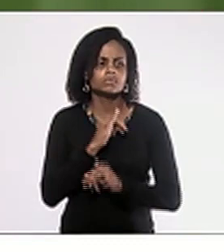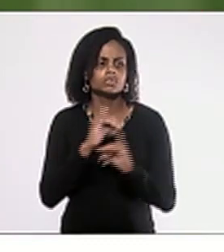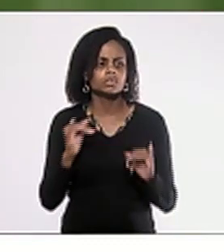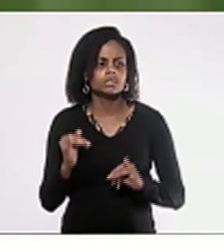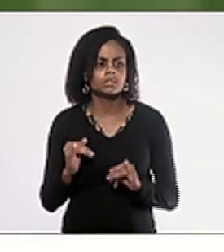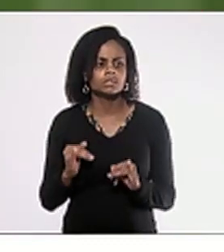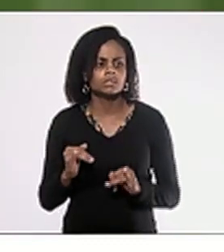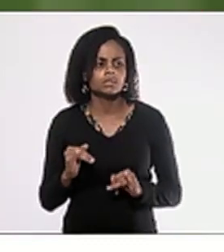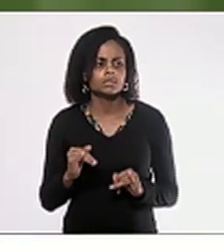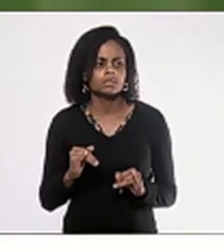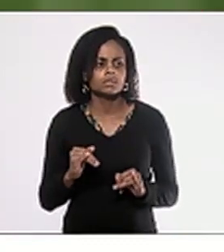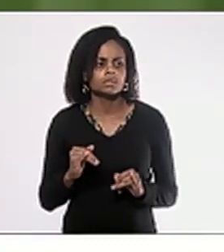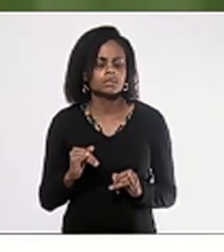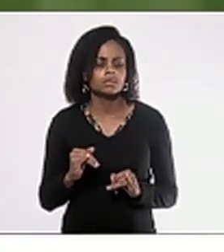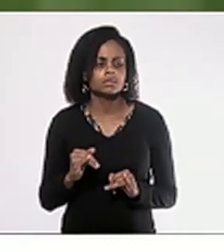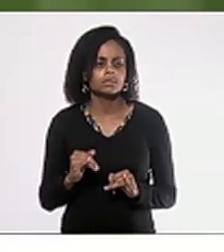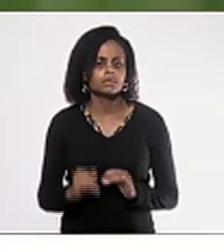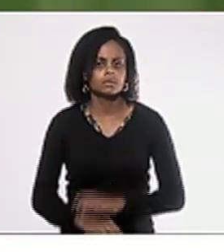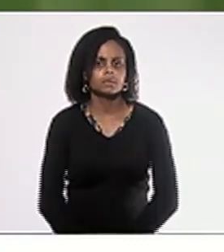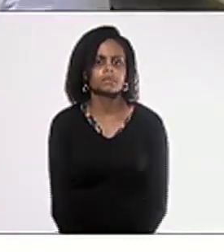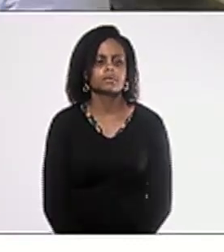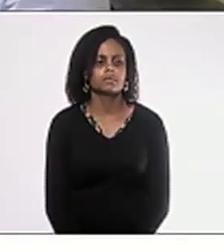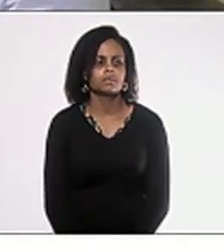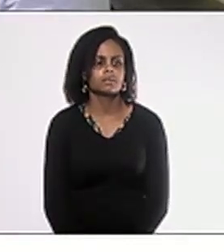Poderia mandar?